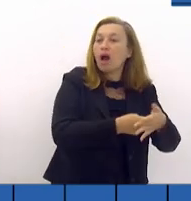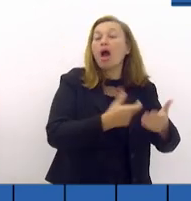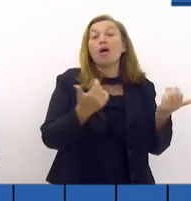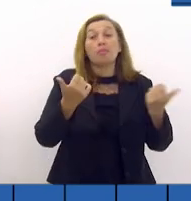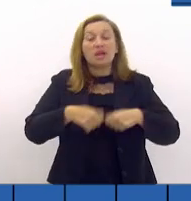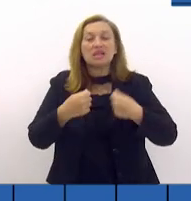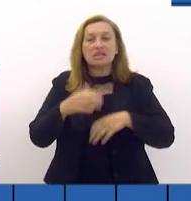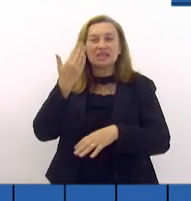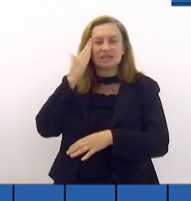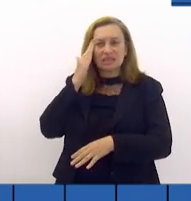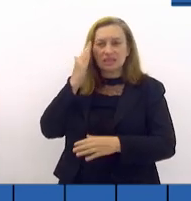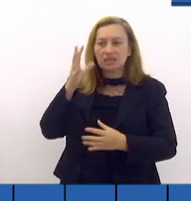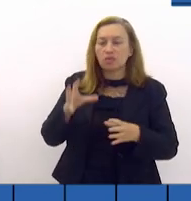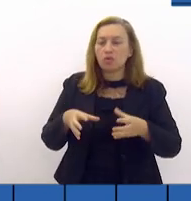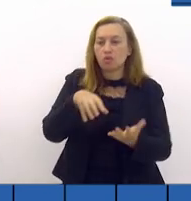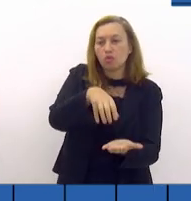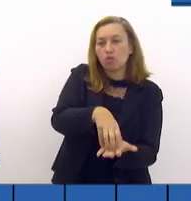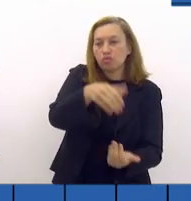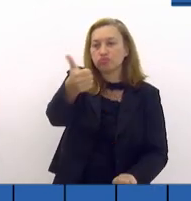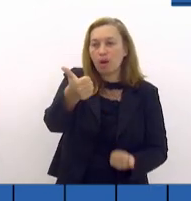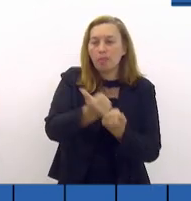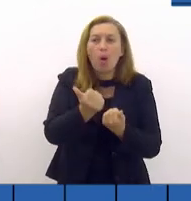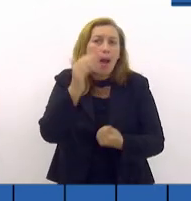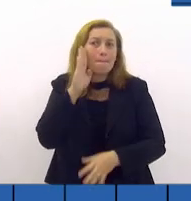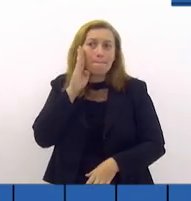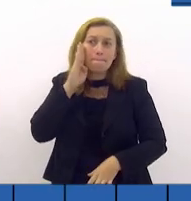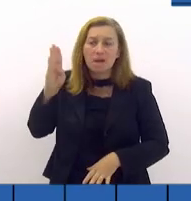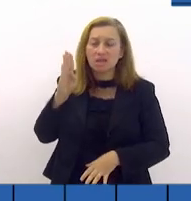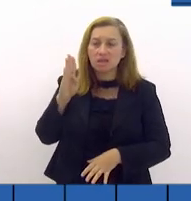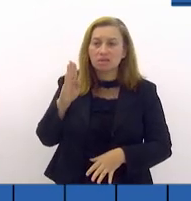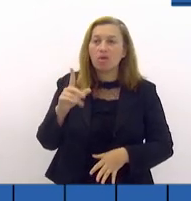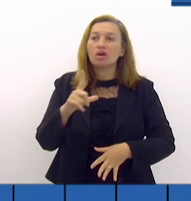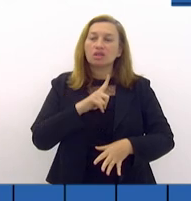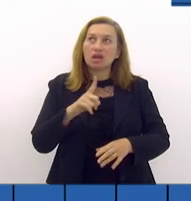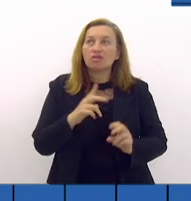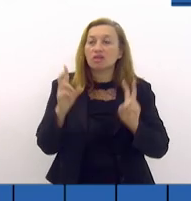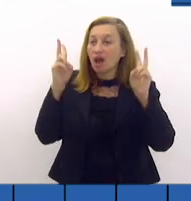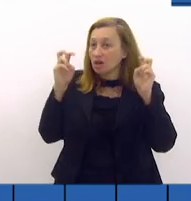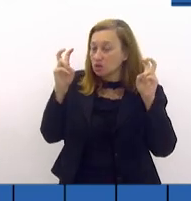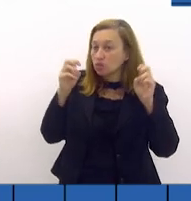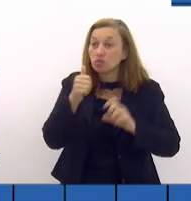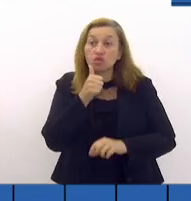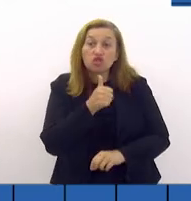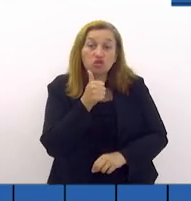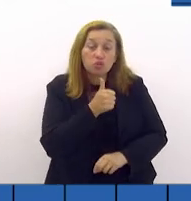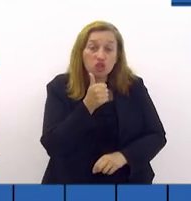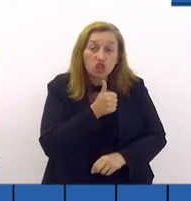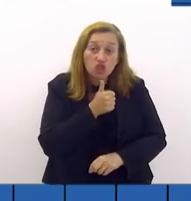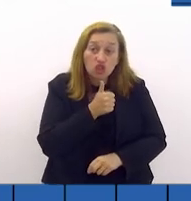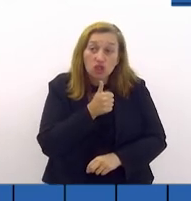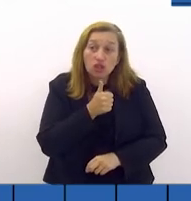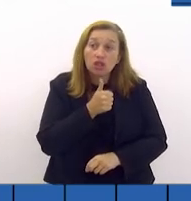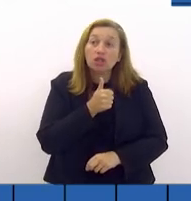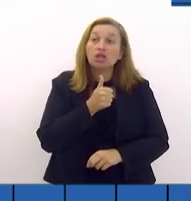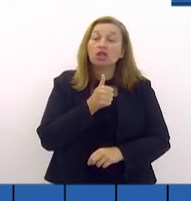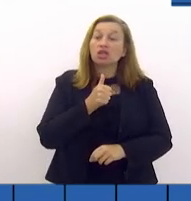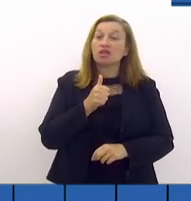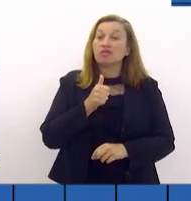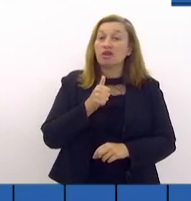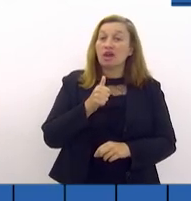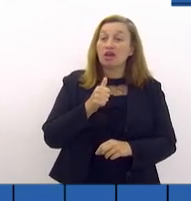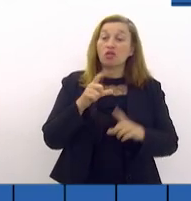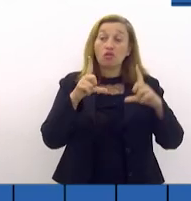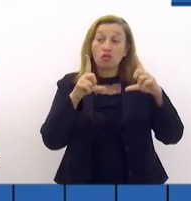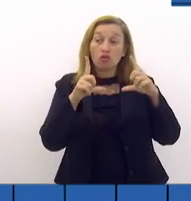que a rede de apoio é fundamental. A gente teve casos, inclusive, de meninas que tiveram imagens íntimas vazadas e